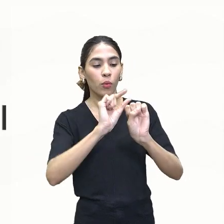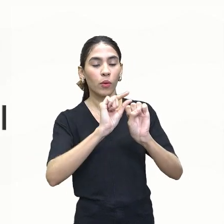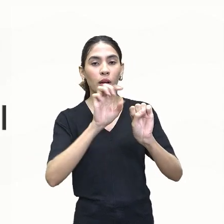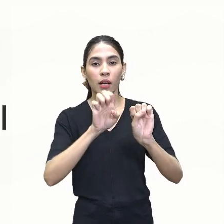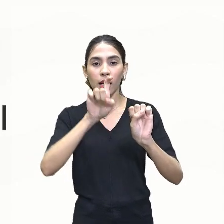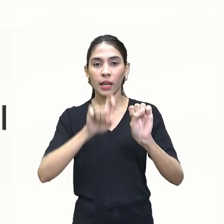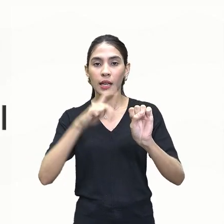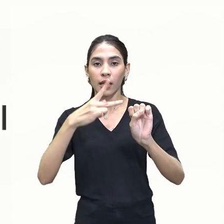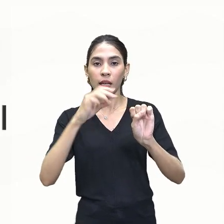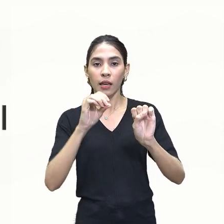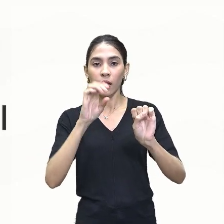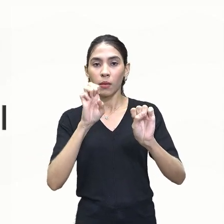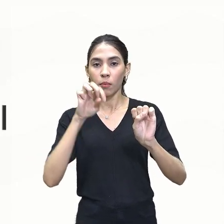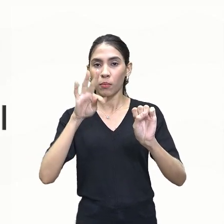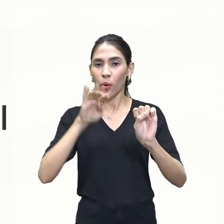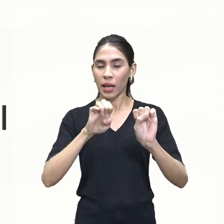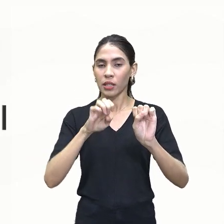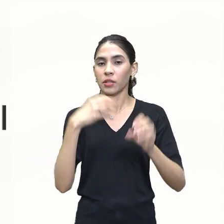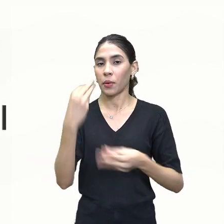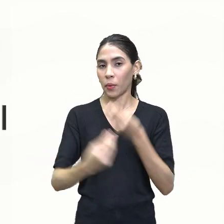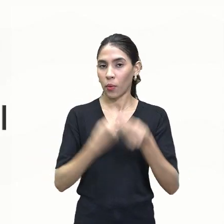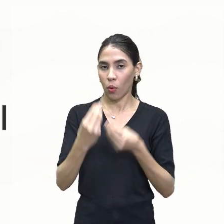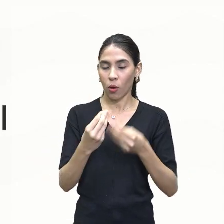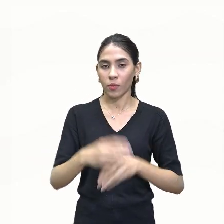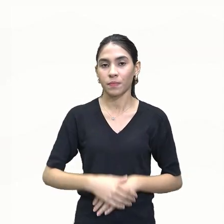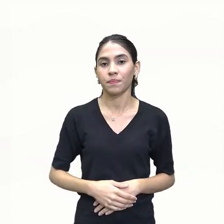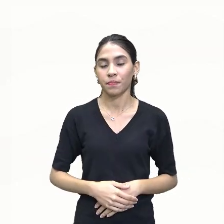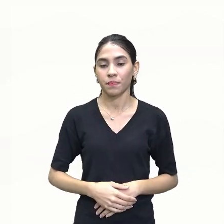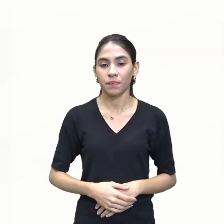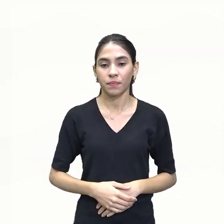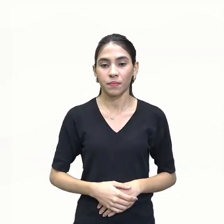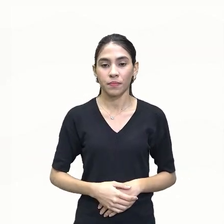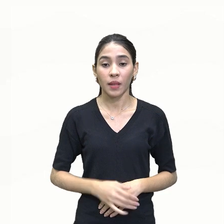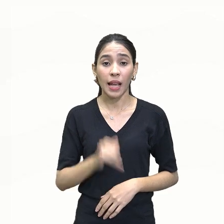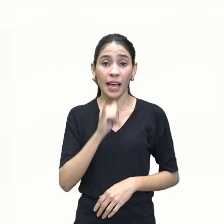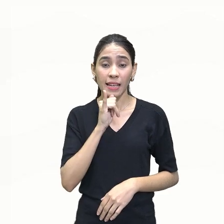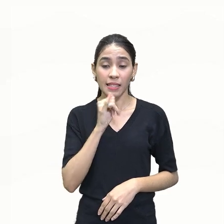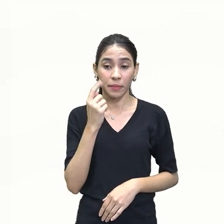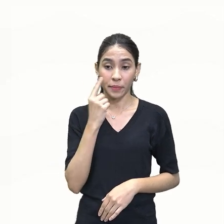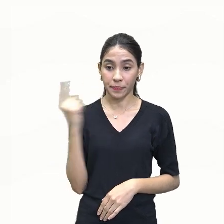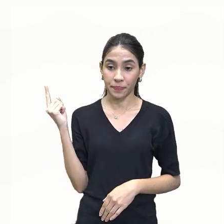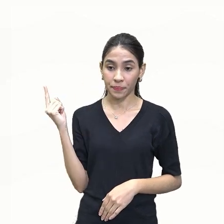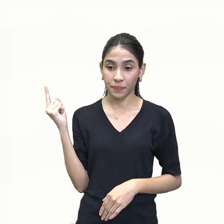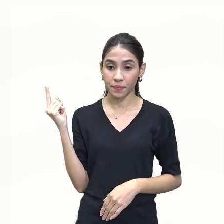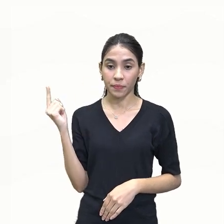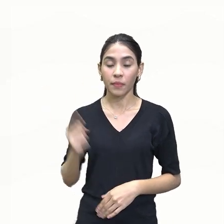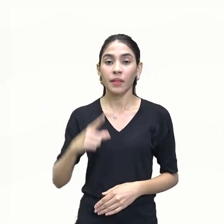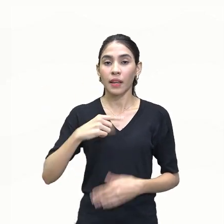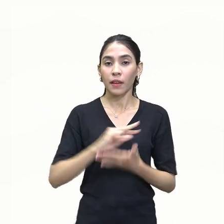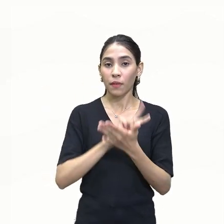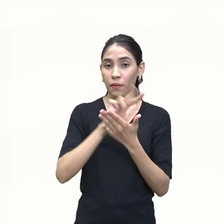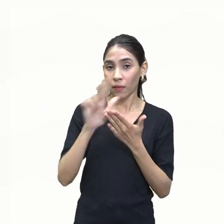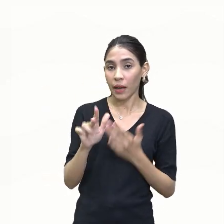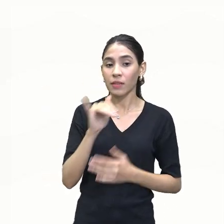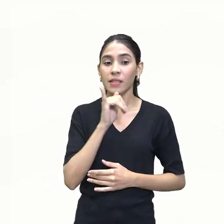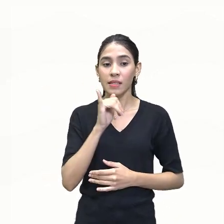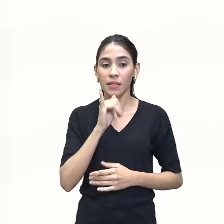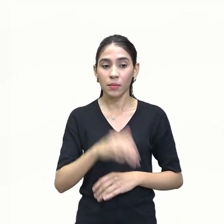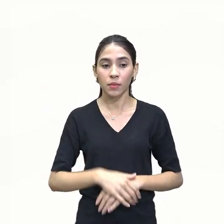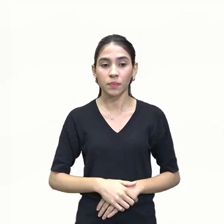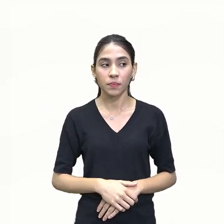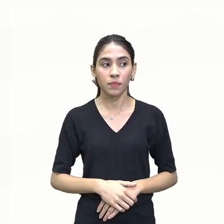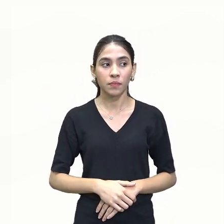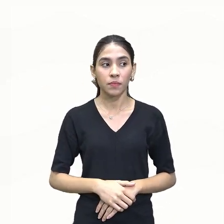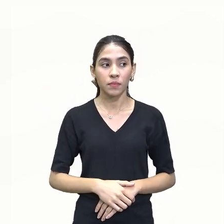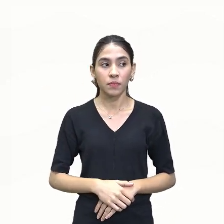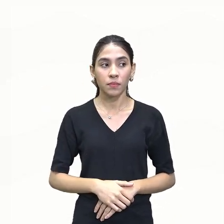professora? Vamos, então, a alguns exemplos práticos aqui para vocês? Olhem aqui a nossa cartela, temos vários exemplos. Como